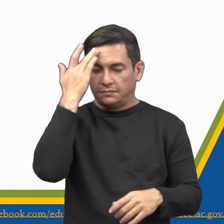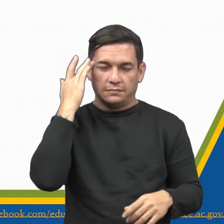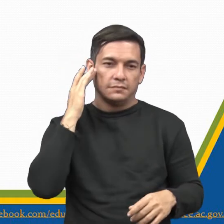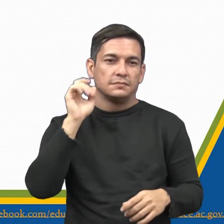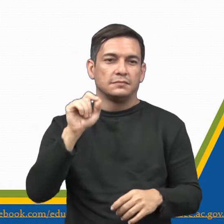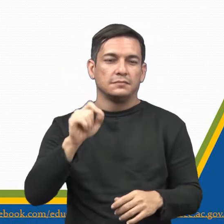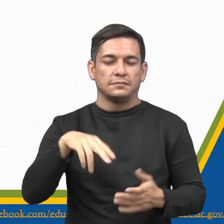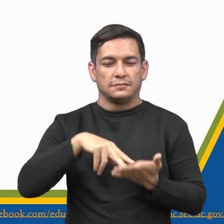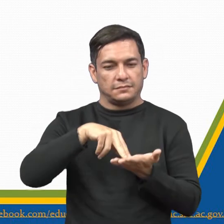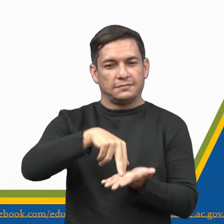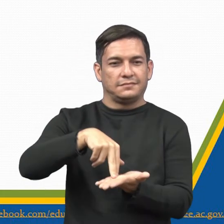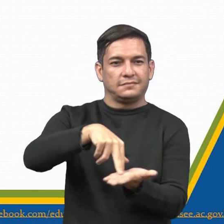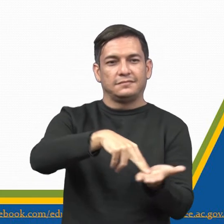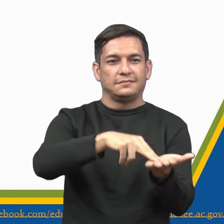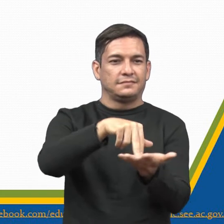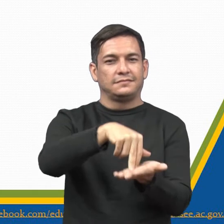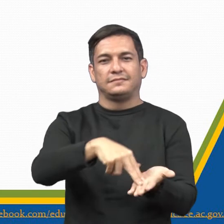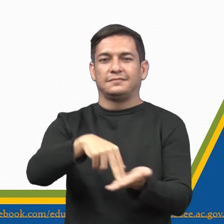surfista.